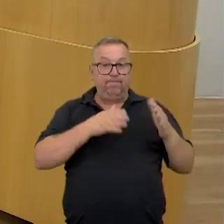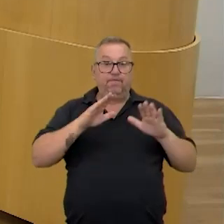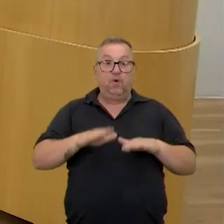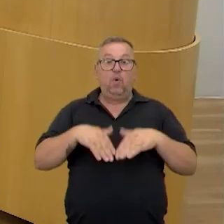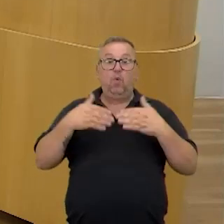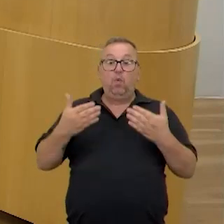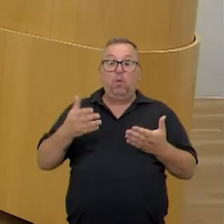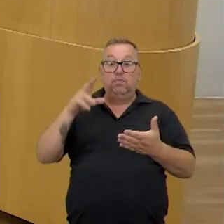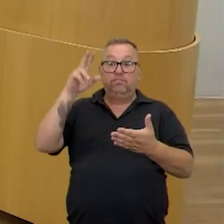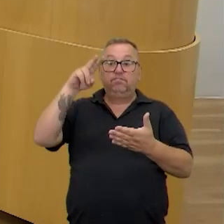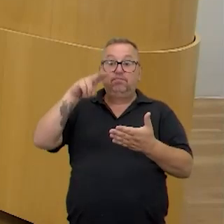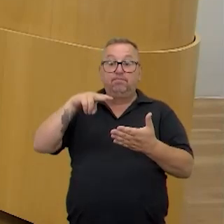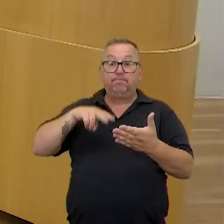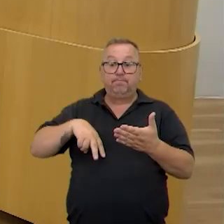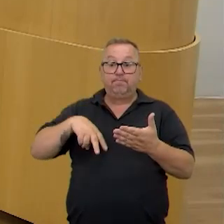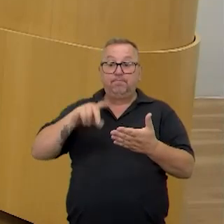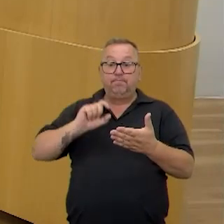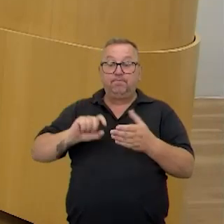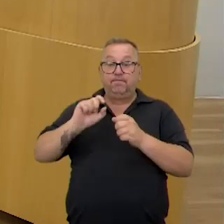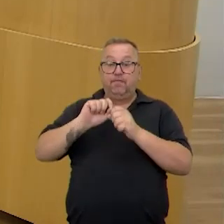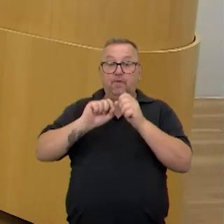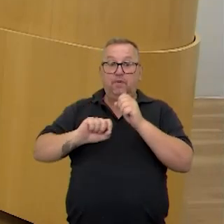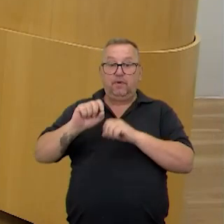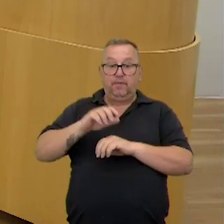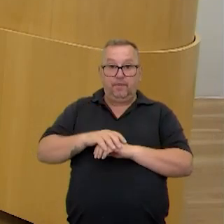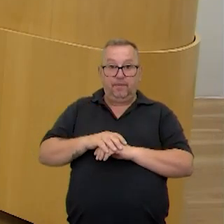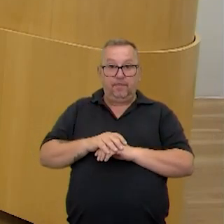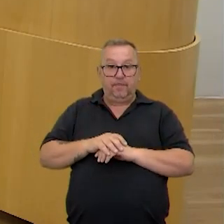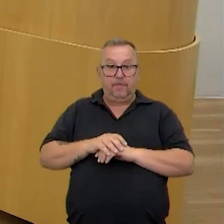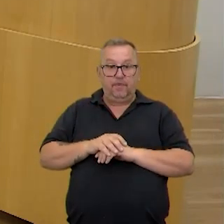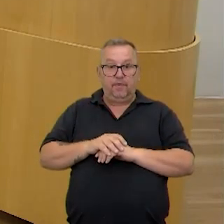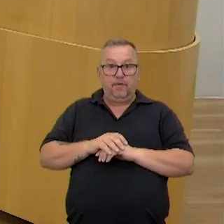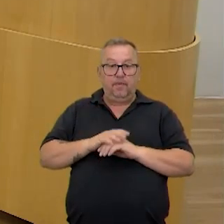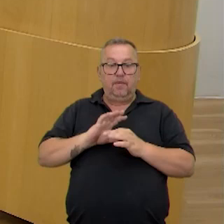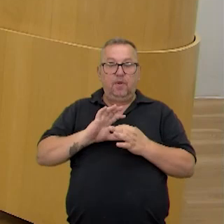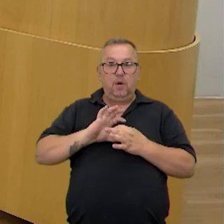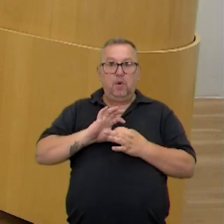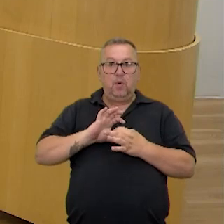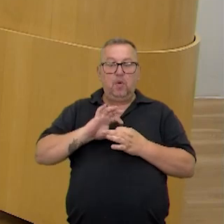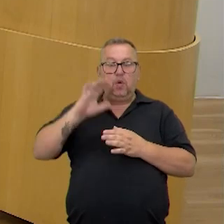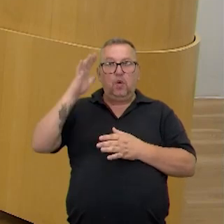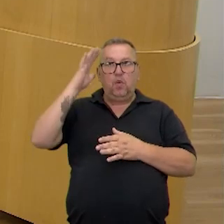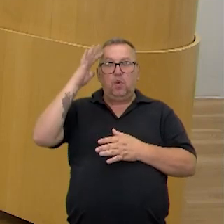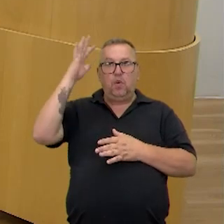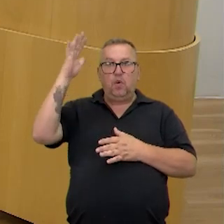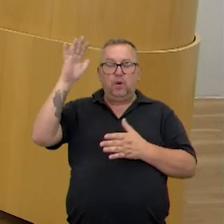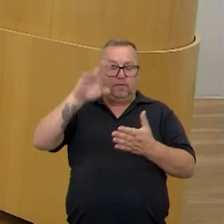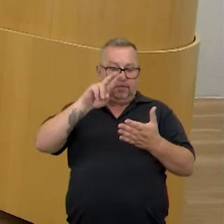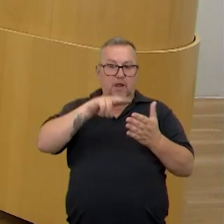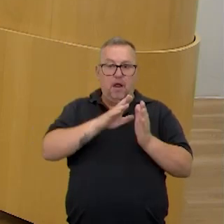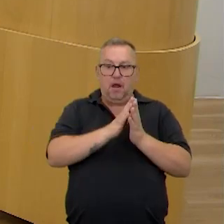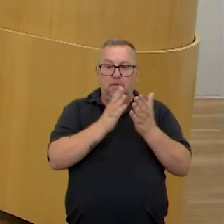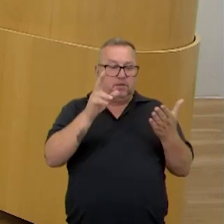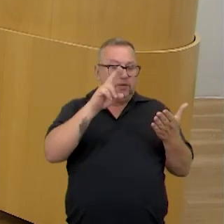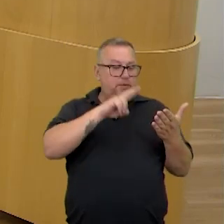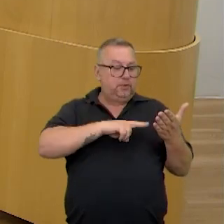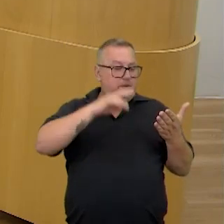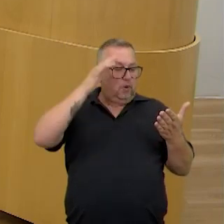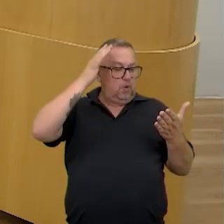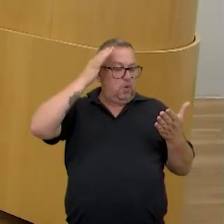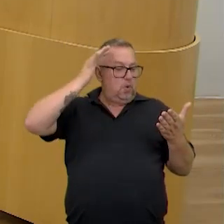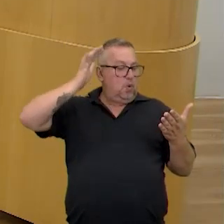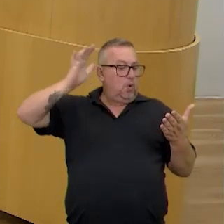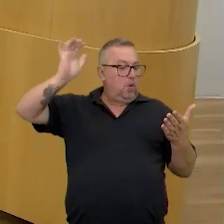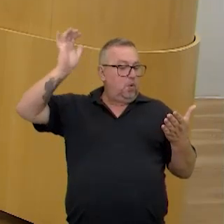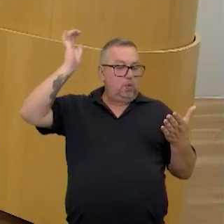gente lê, a gente exerce a fruição. Você fica imaginando os personagens, as situações, você